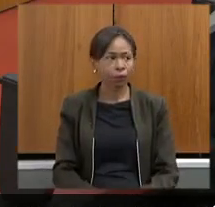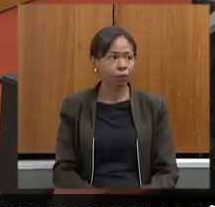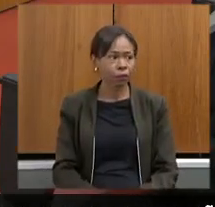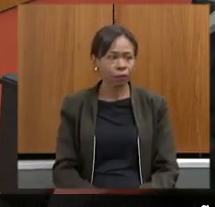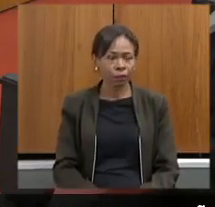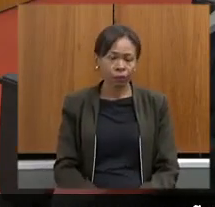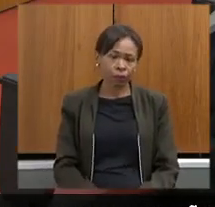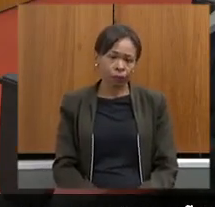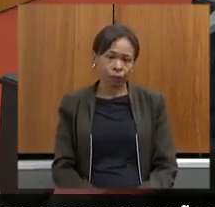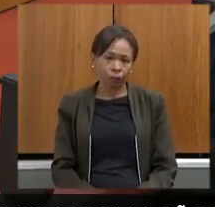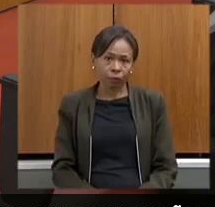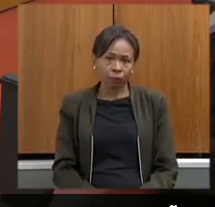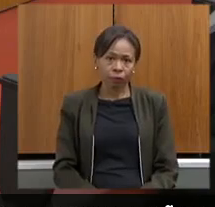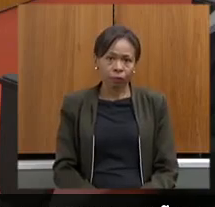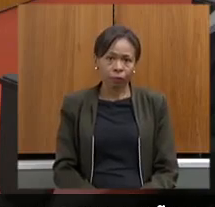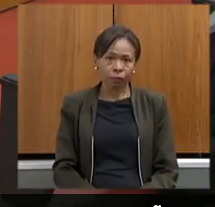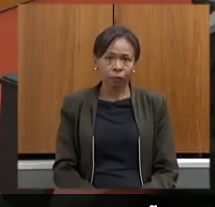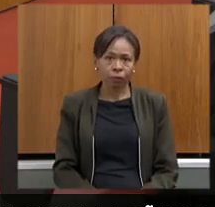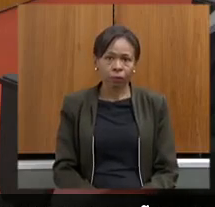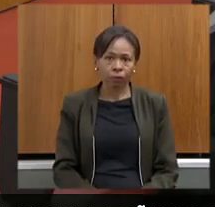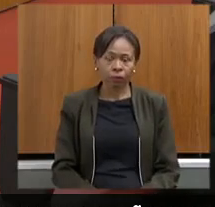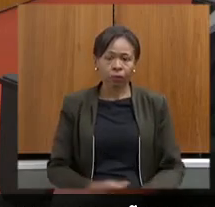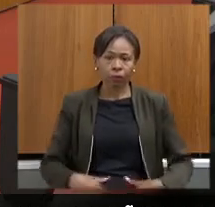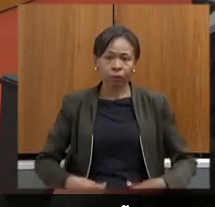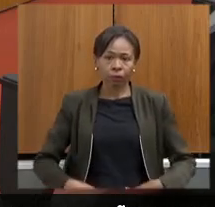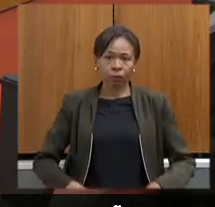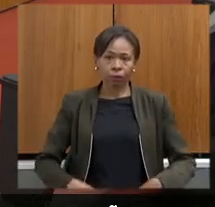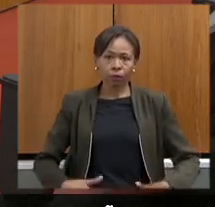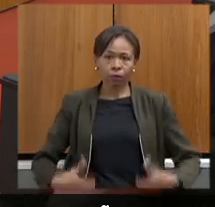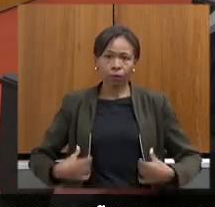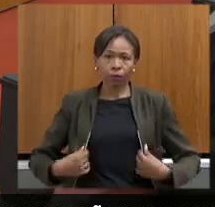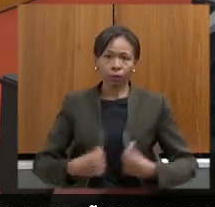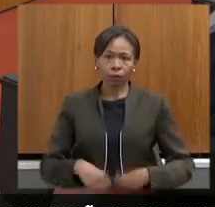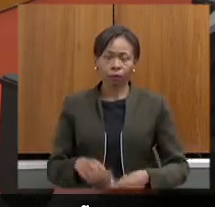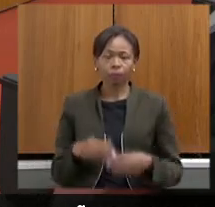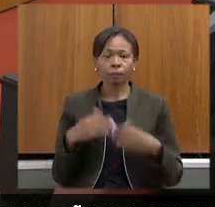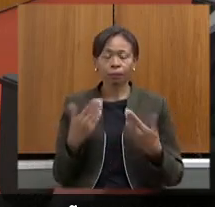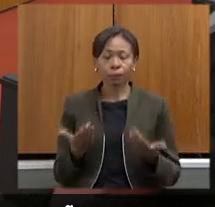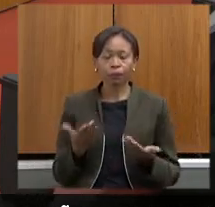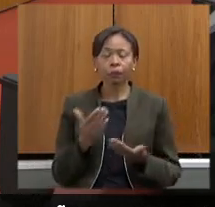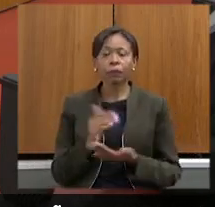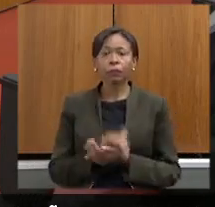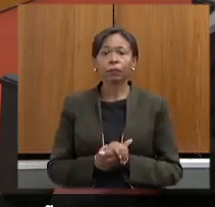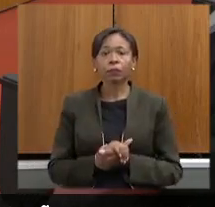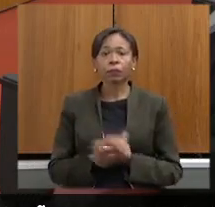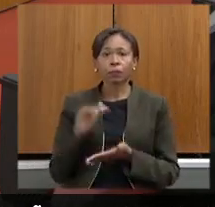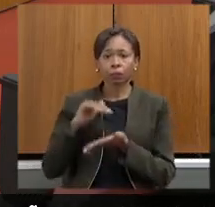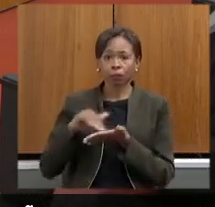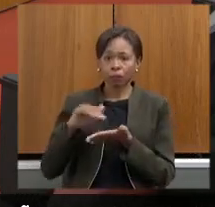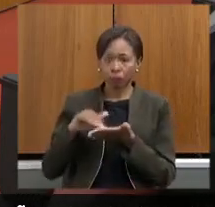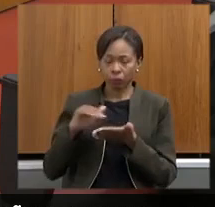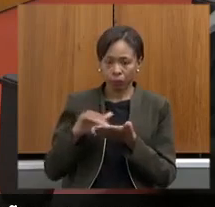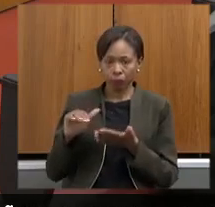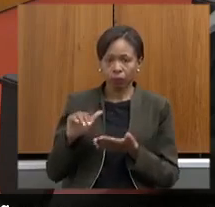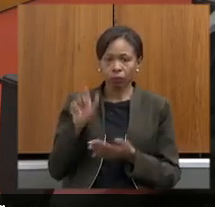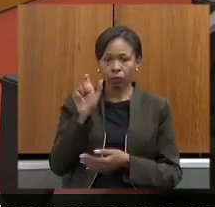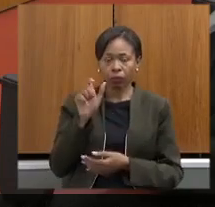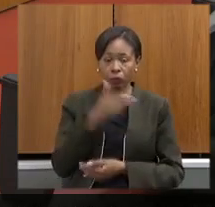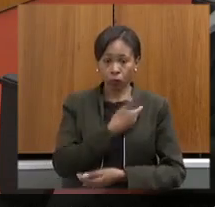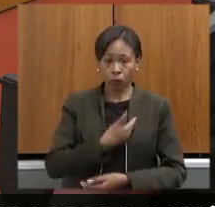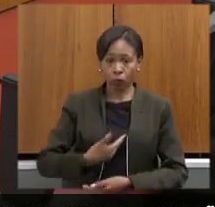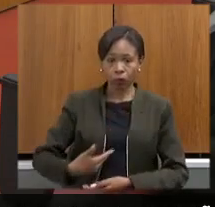de imediato Você da palavra Nobre secretário de